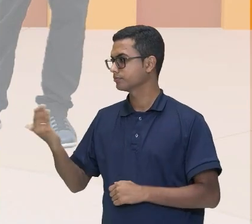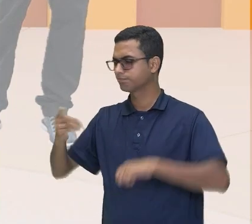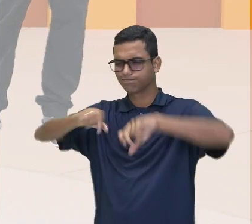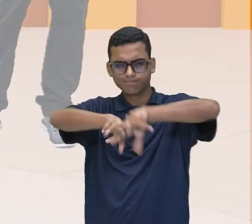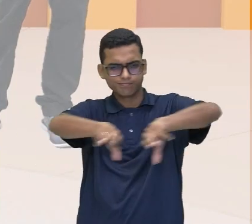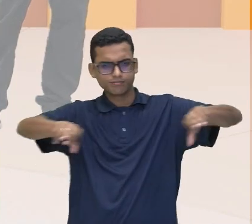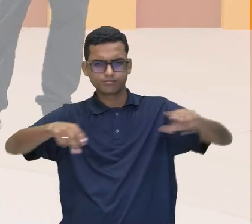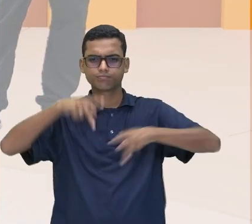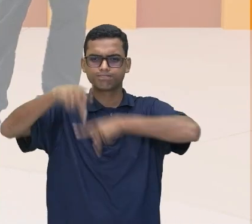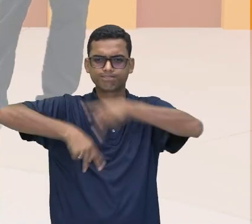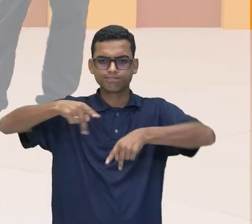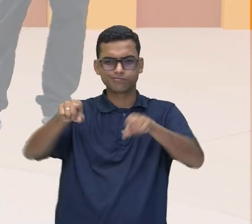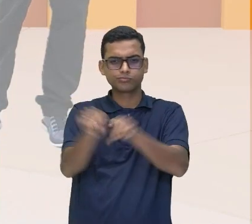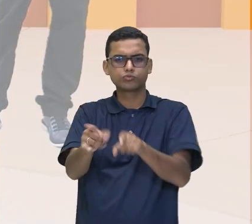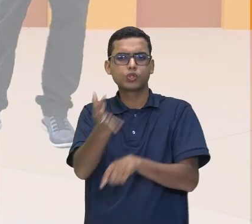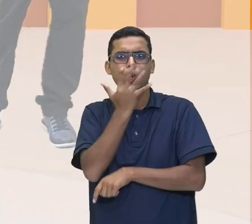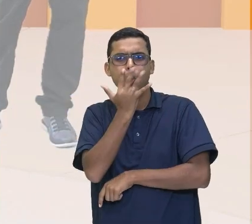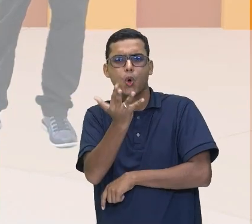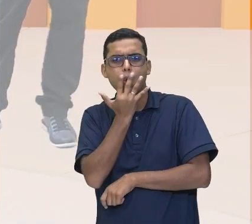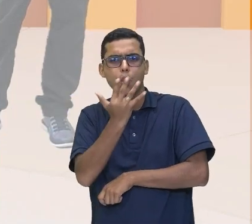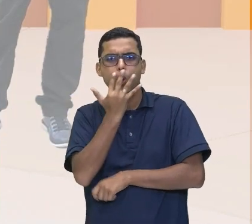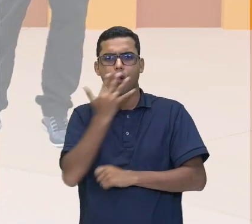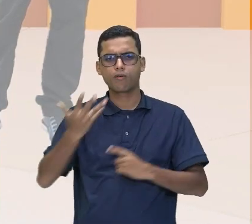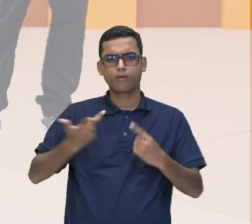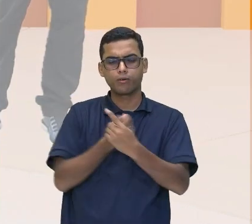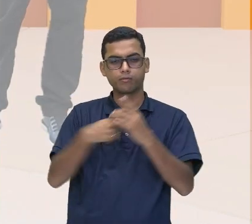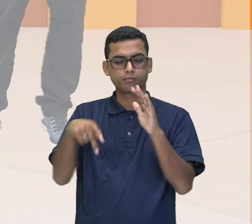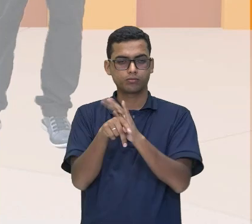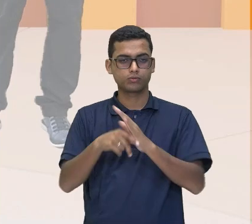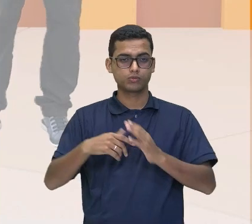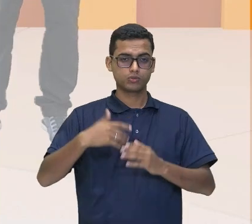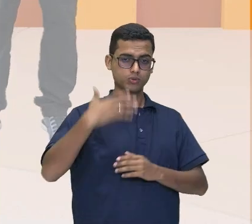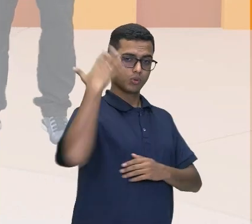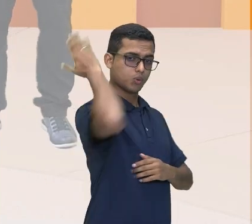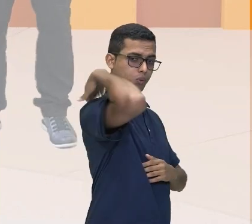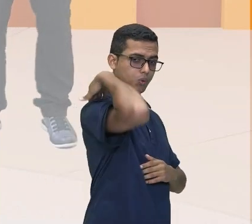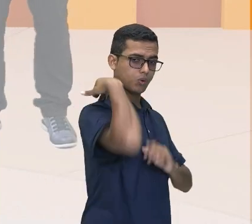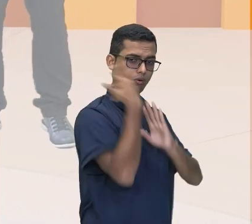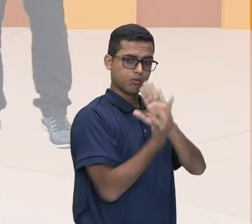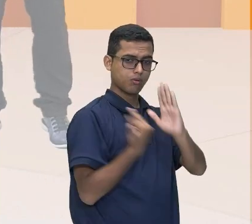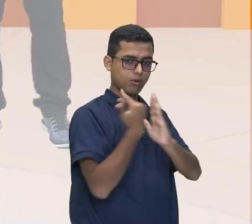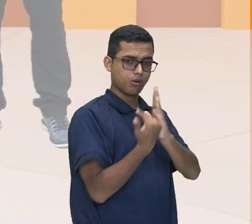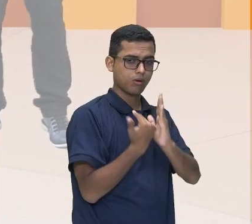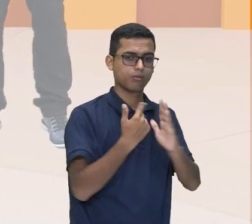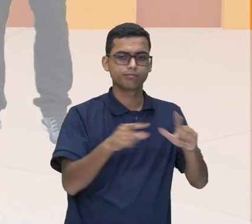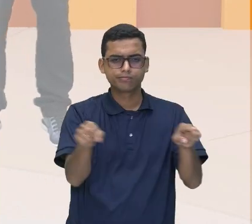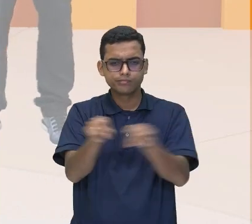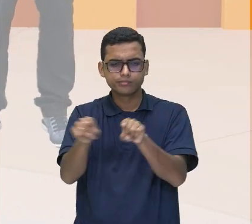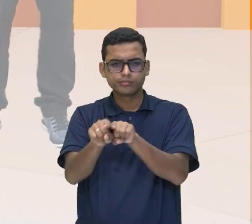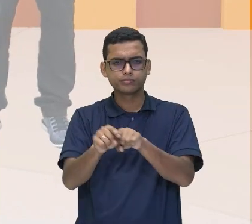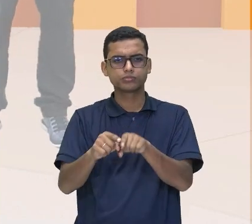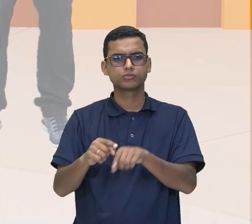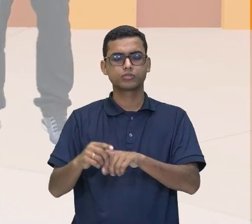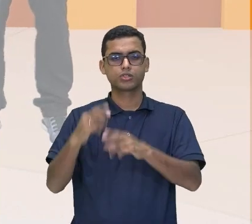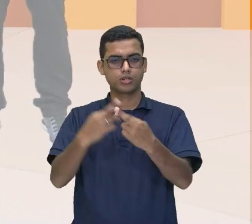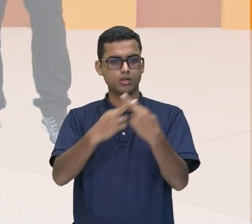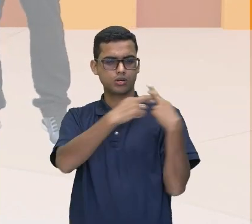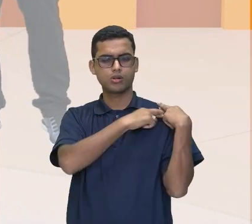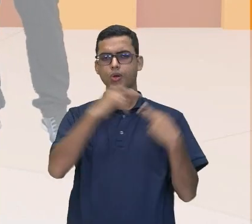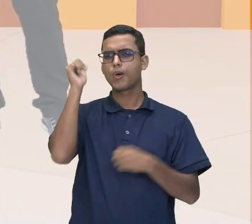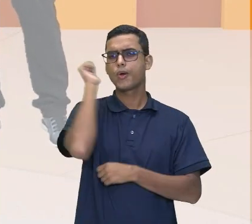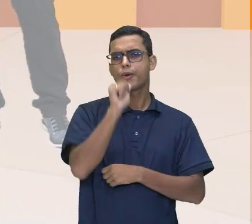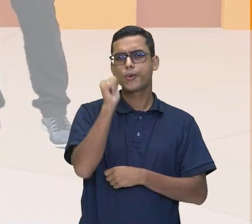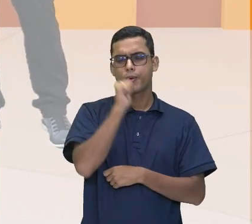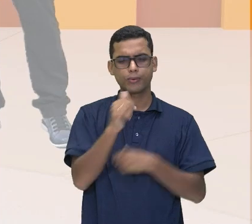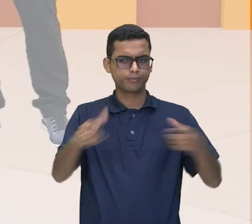das harmonias, as costas pintadas, o papel da mulher, que a gente vai já ver agora aqui. Tá bom? Vamos ver